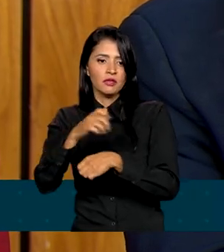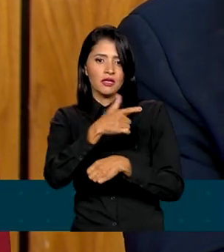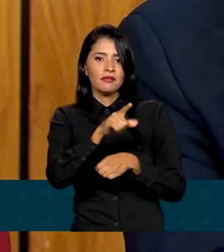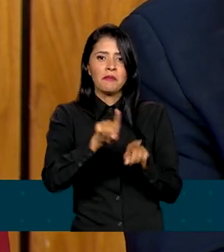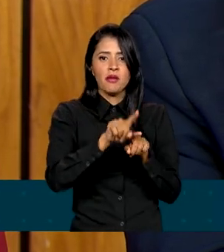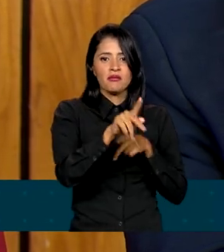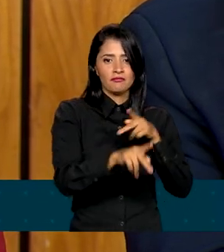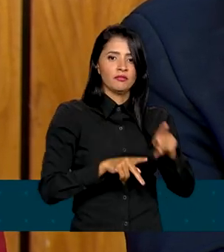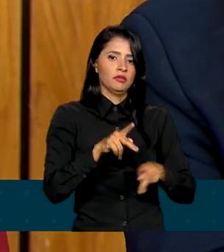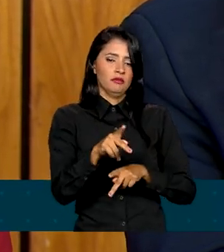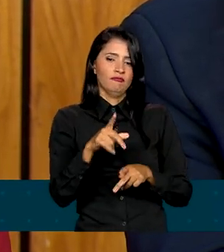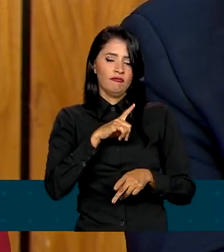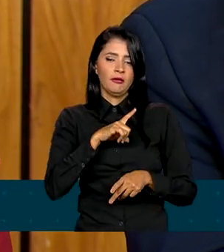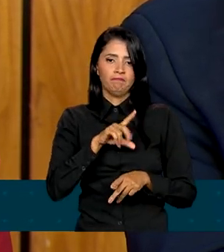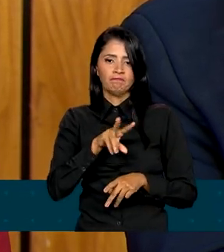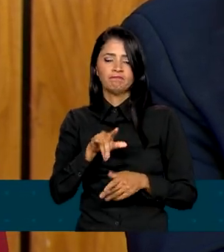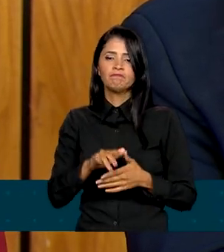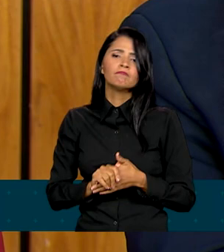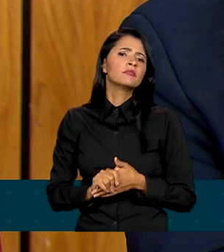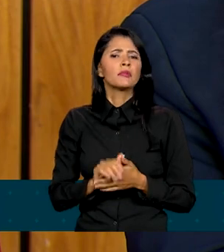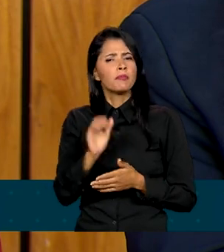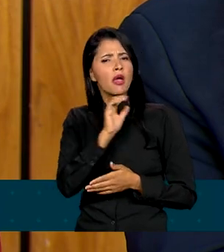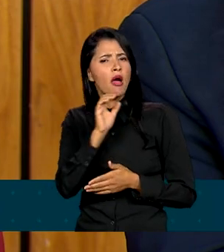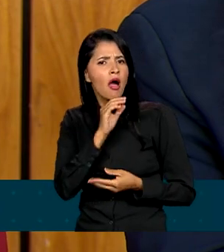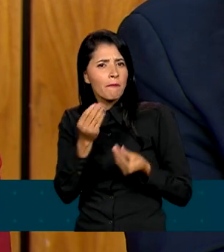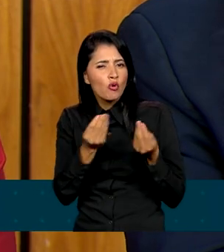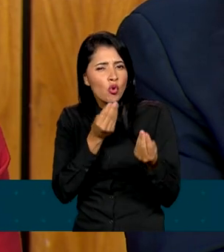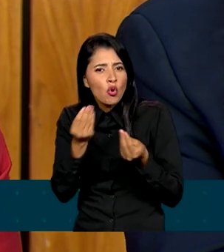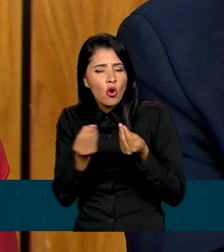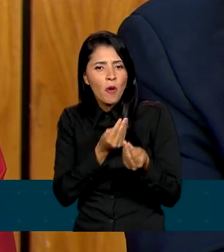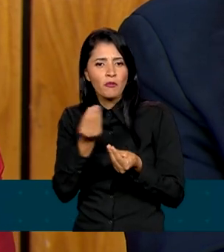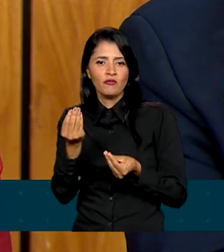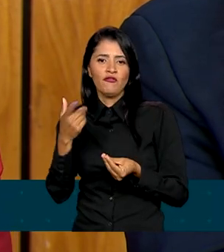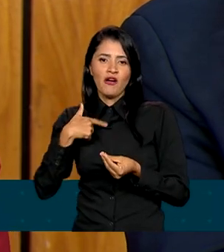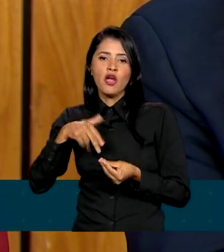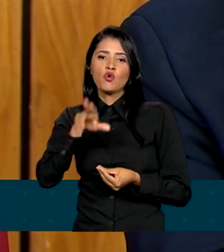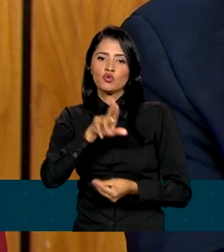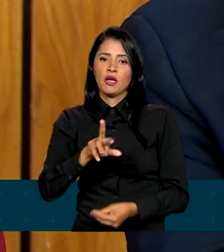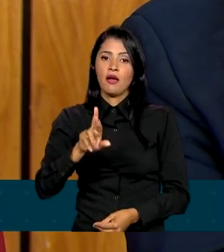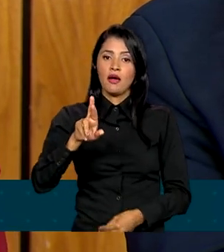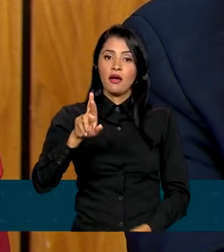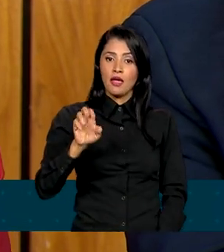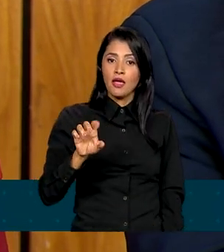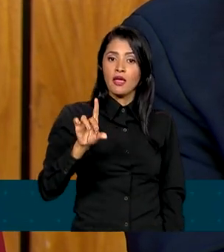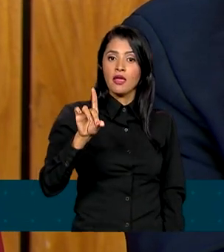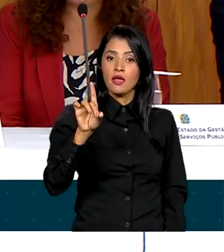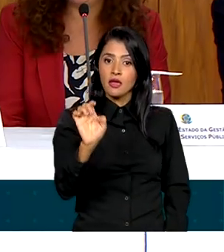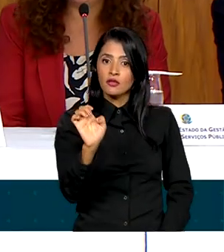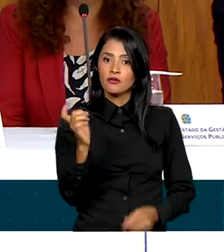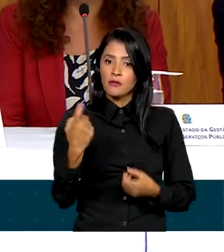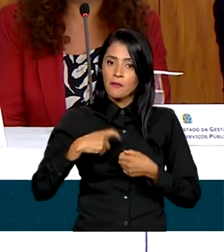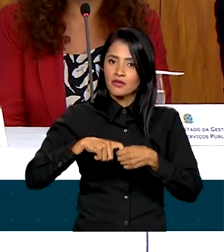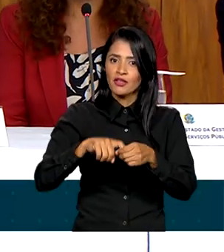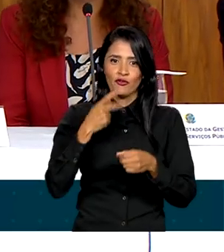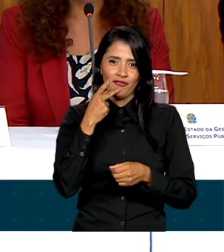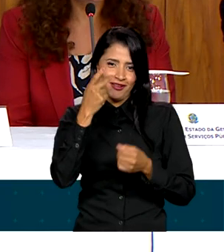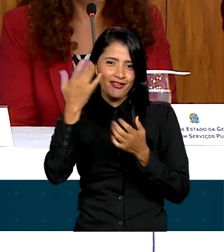isso viável, né, e rápido, a gente vai usar uma rede de parcerias, né, essa que eu comentei, que existe desde